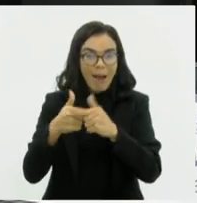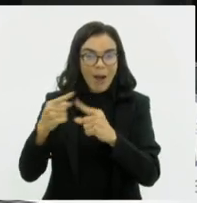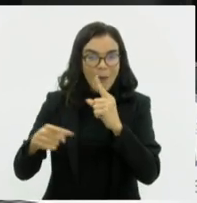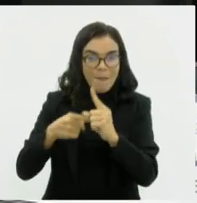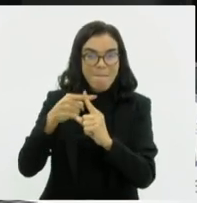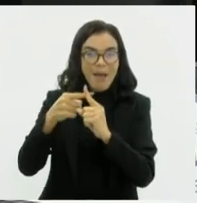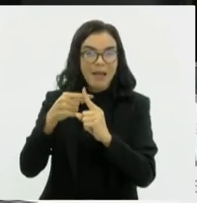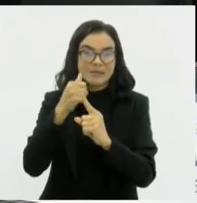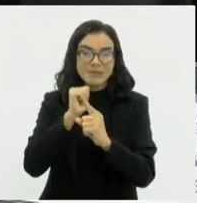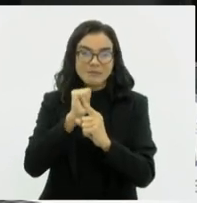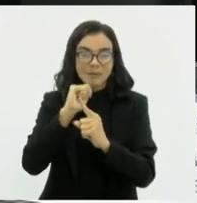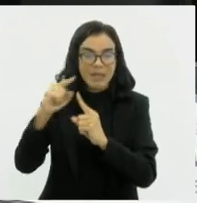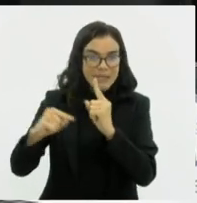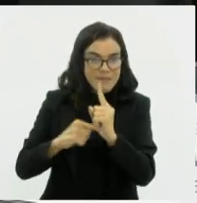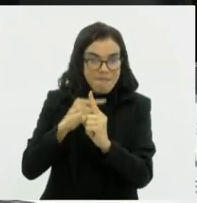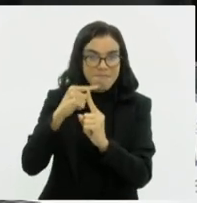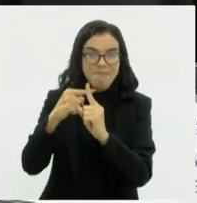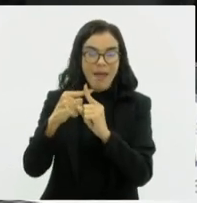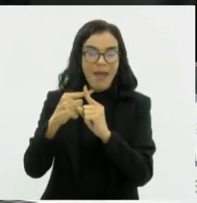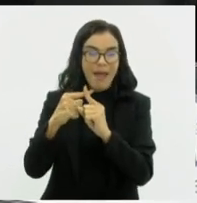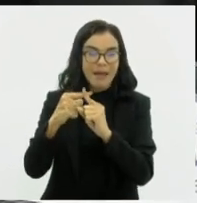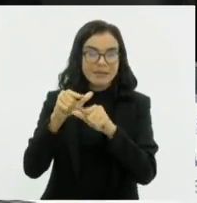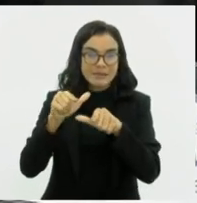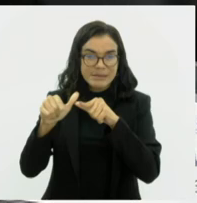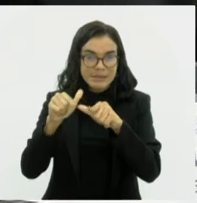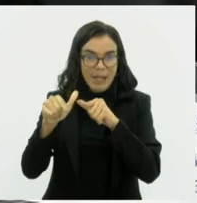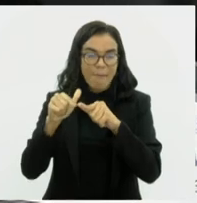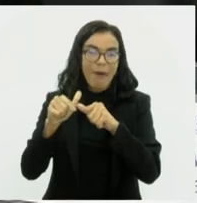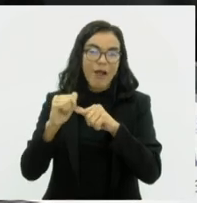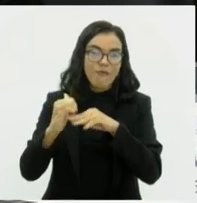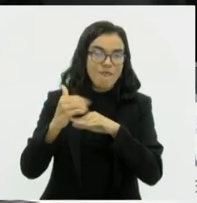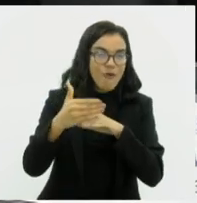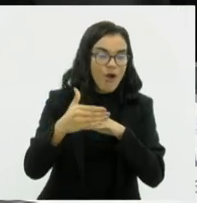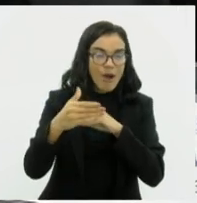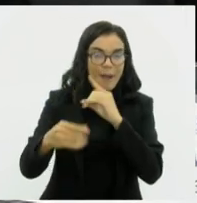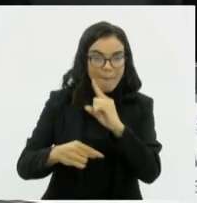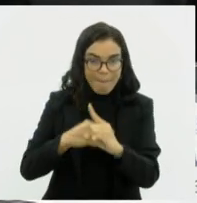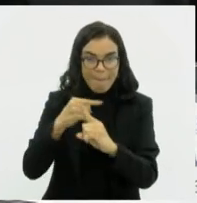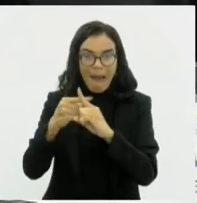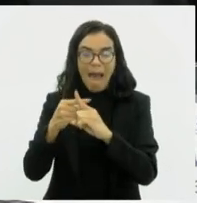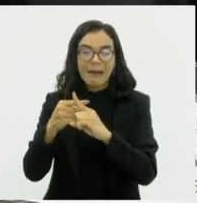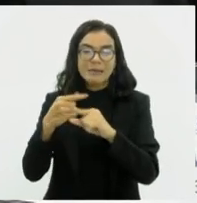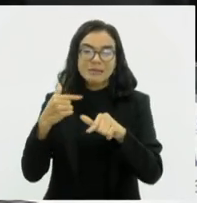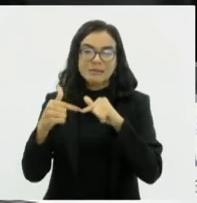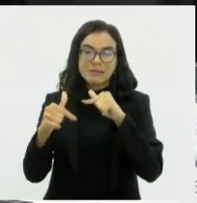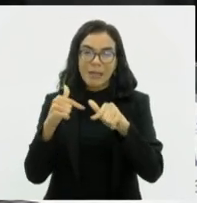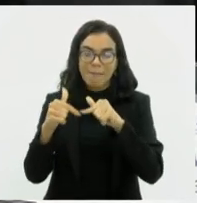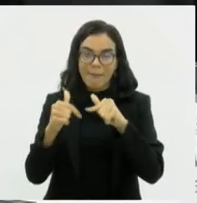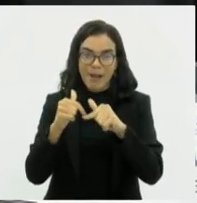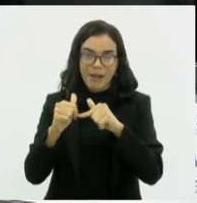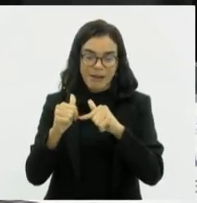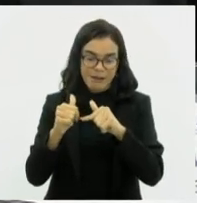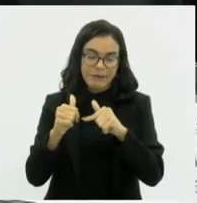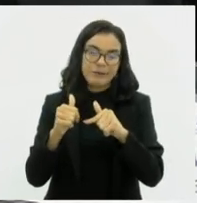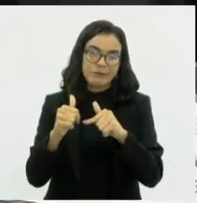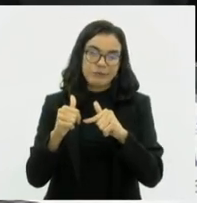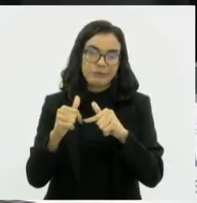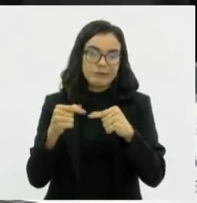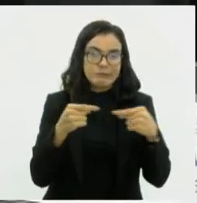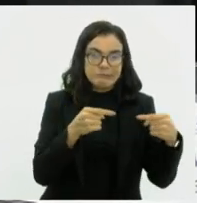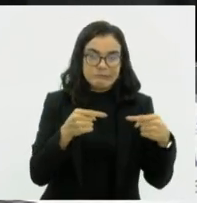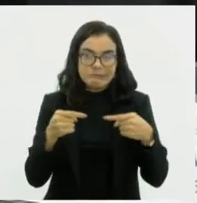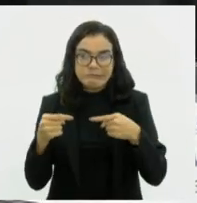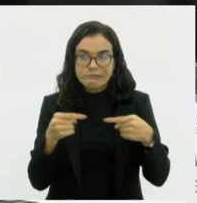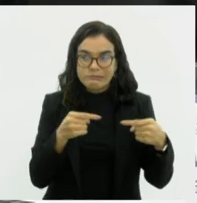mãe, né, e no, disputando o mercado, né, com os homens, como eu falei. São